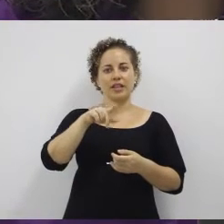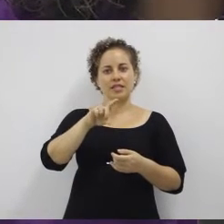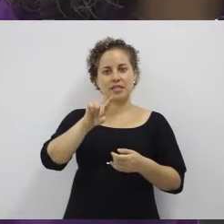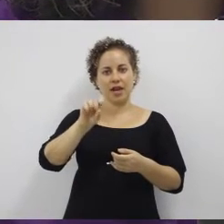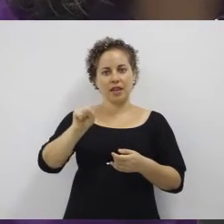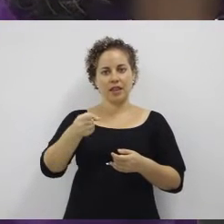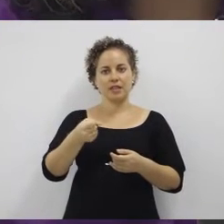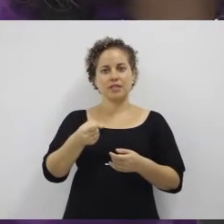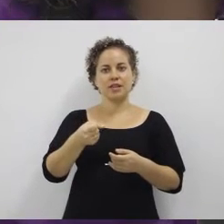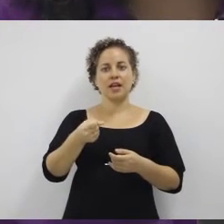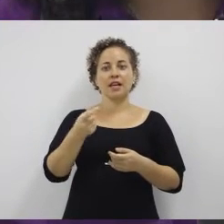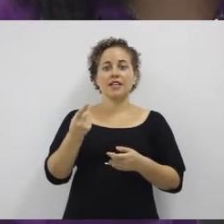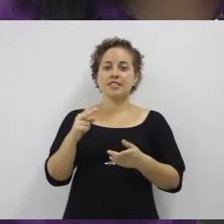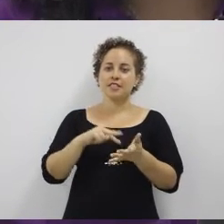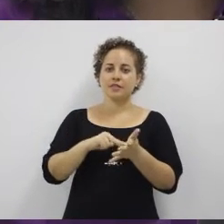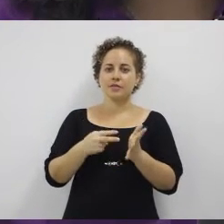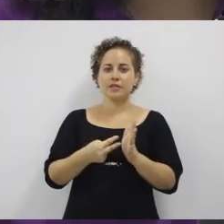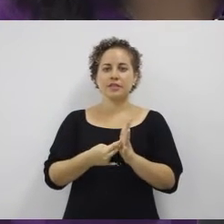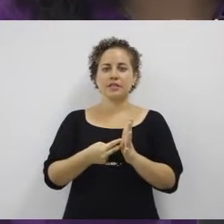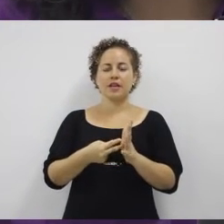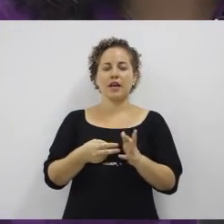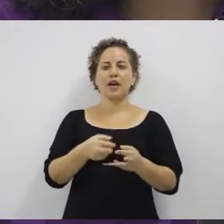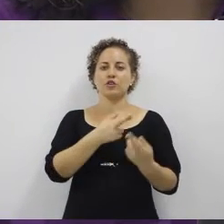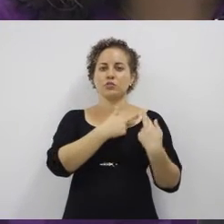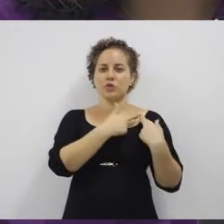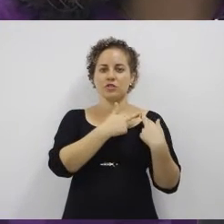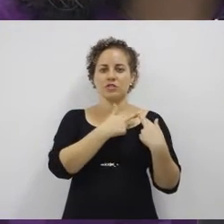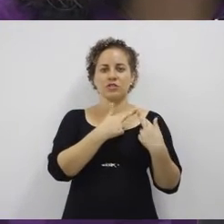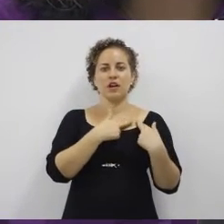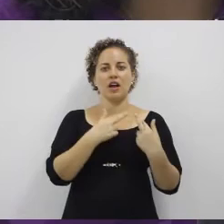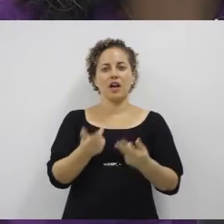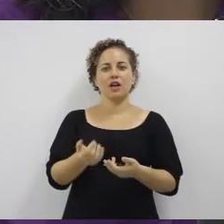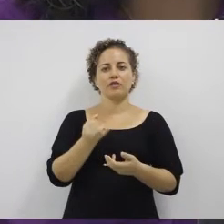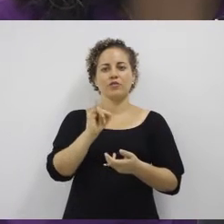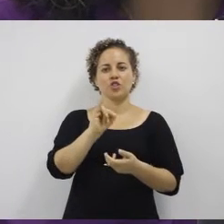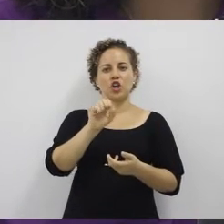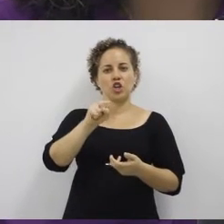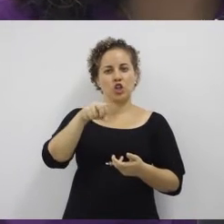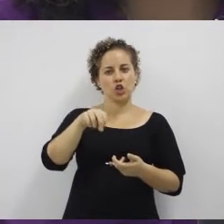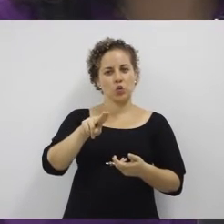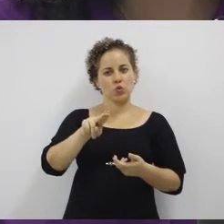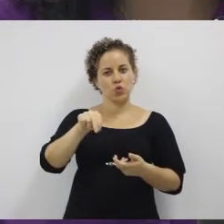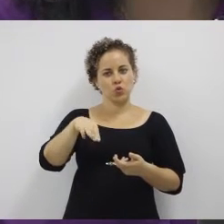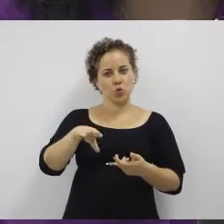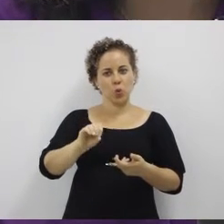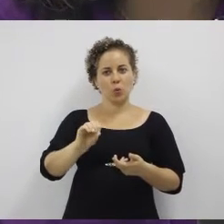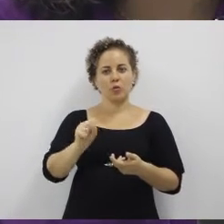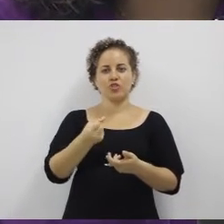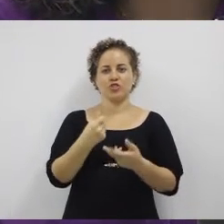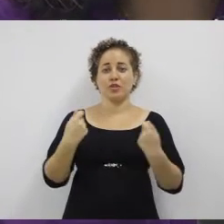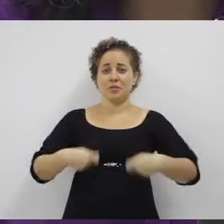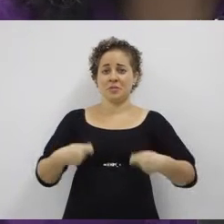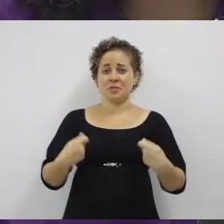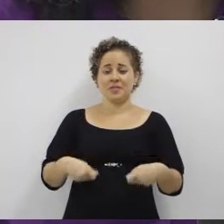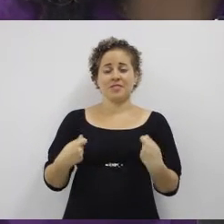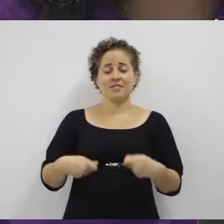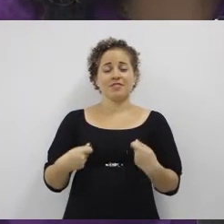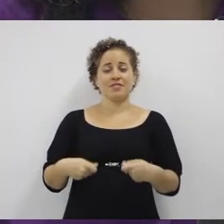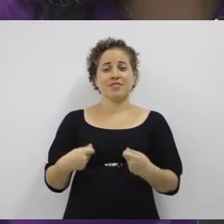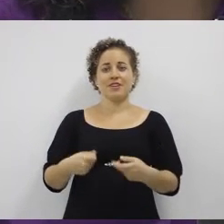a área de compras é responsável pela negociação e aquisição de insumos necessários para o processo produtivo,